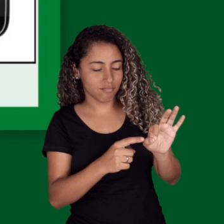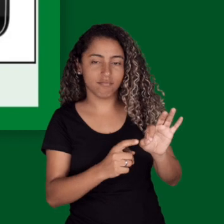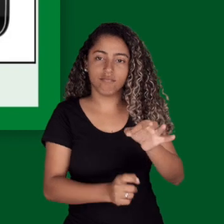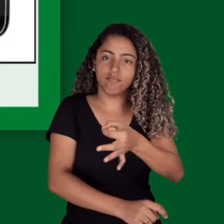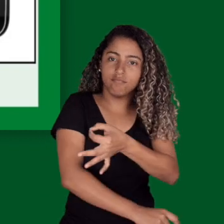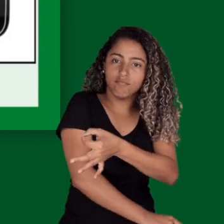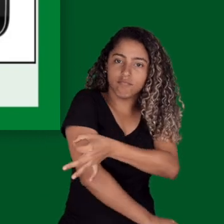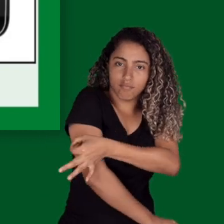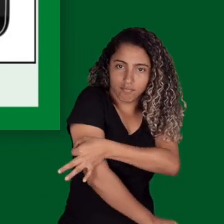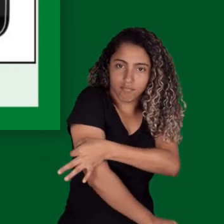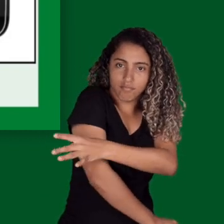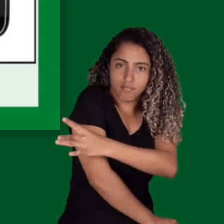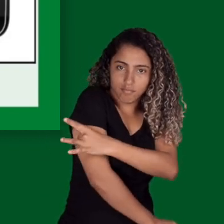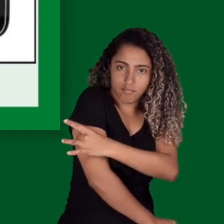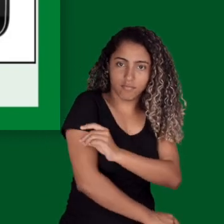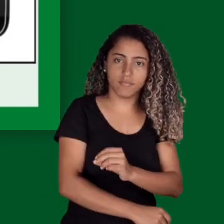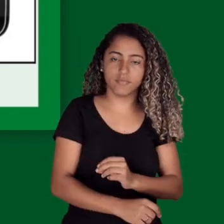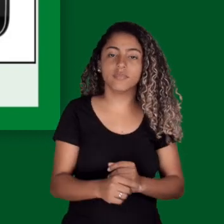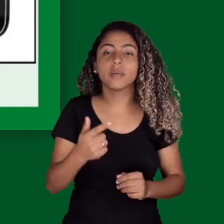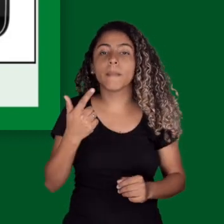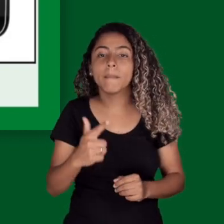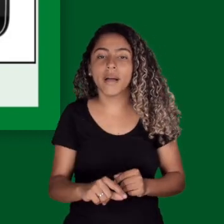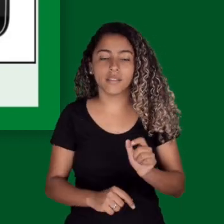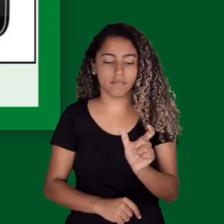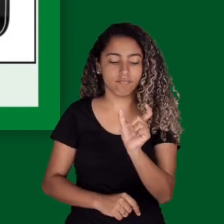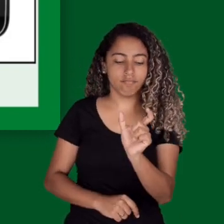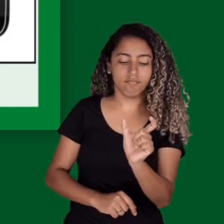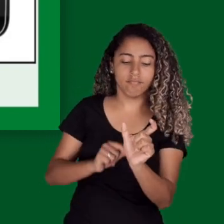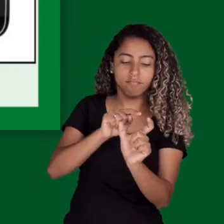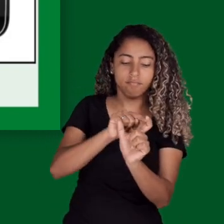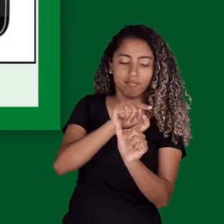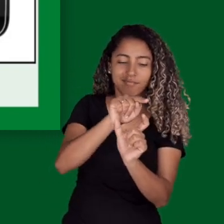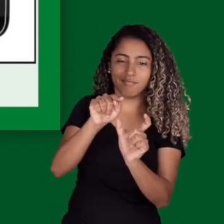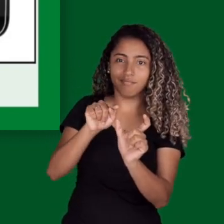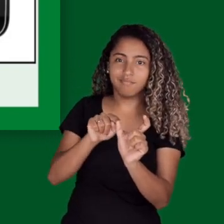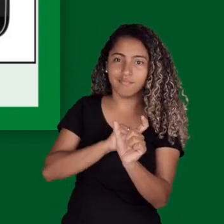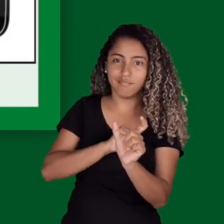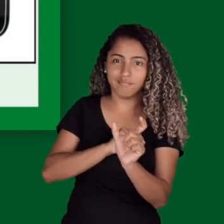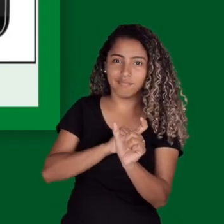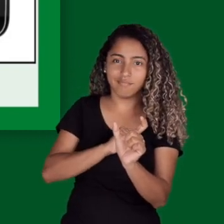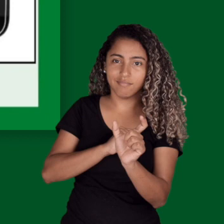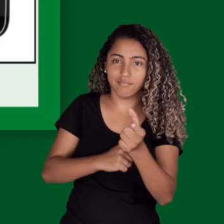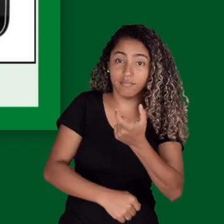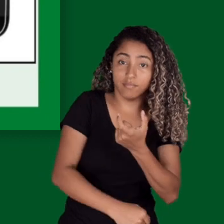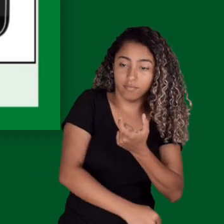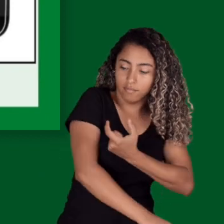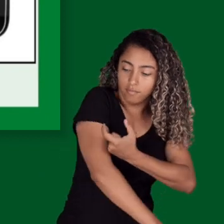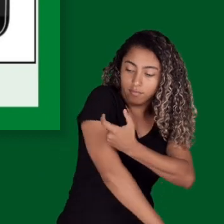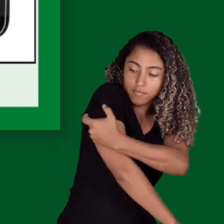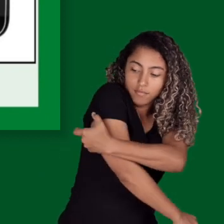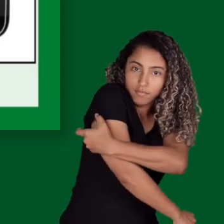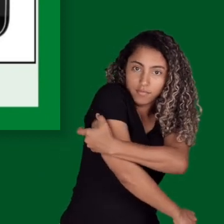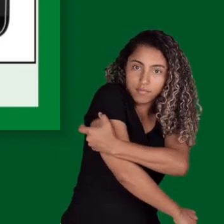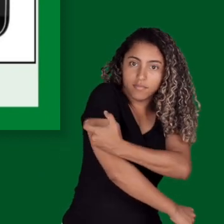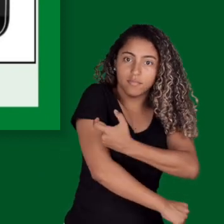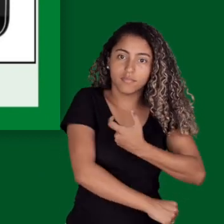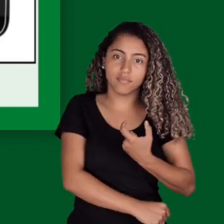sensor, e a gente tem um leitor do lado, que o paciente, o aluno, né, ele vai usar para